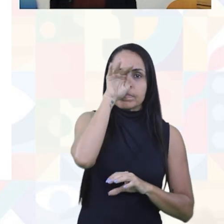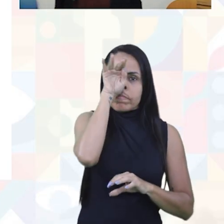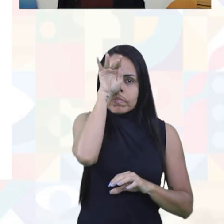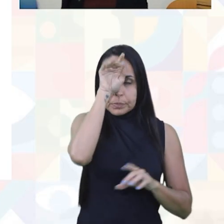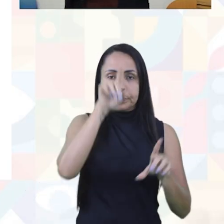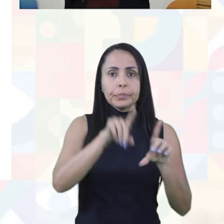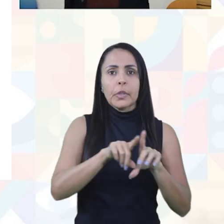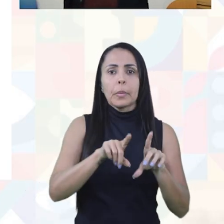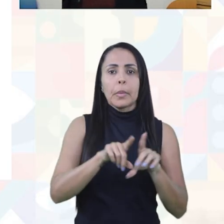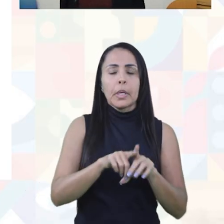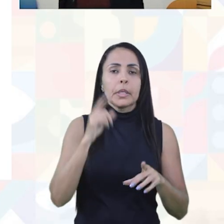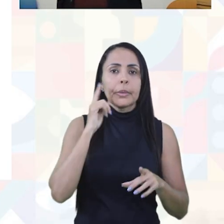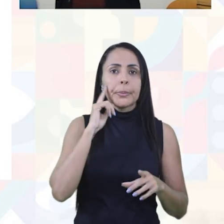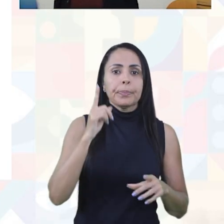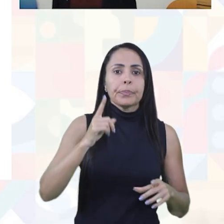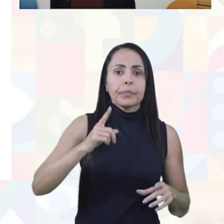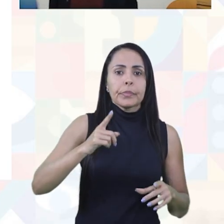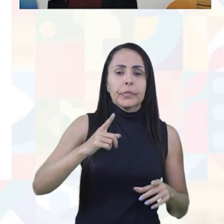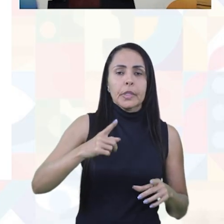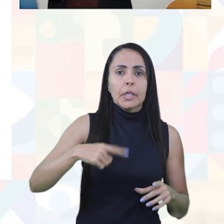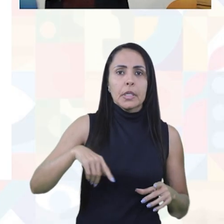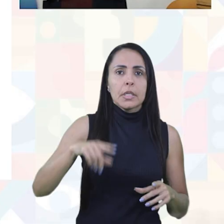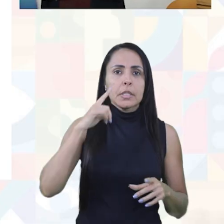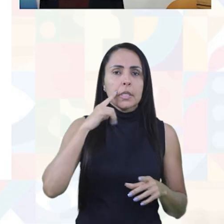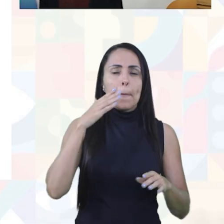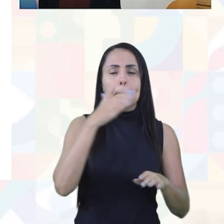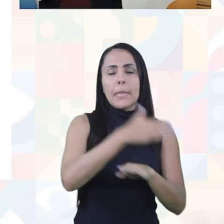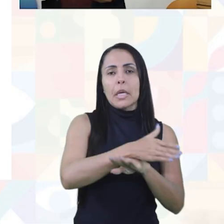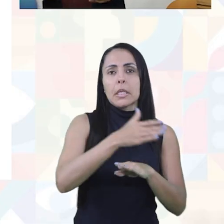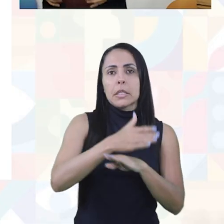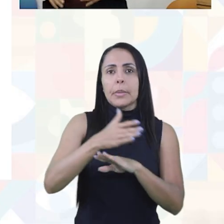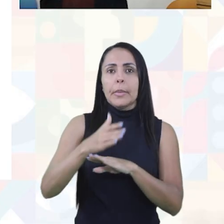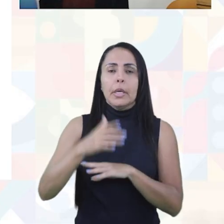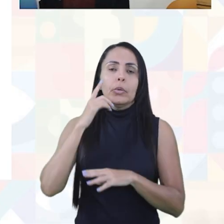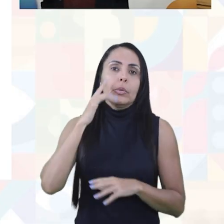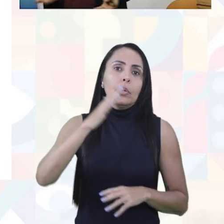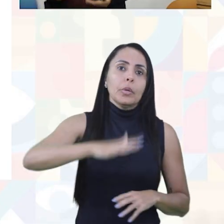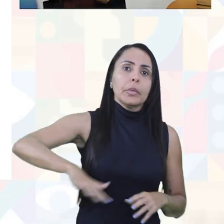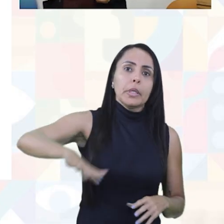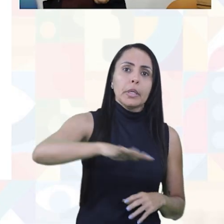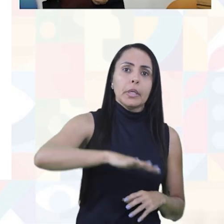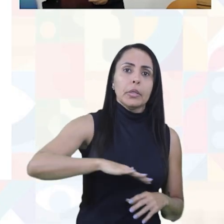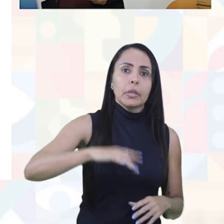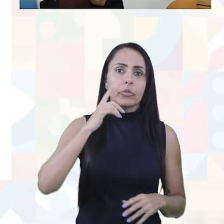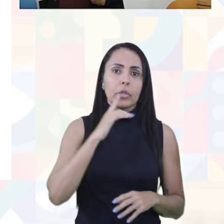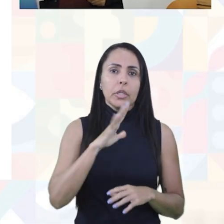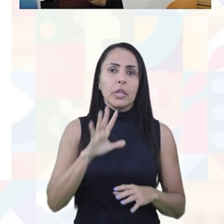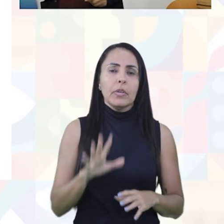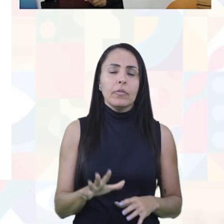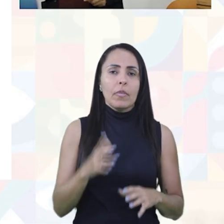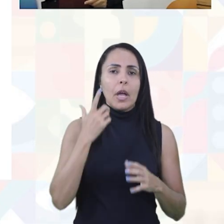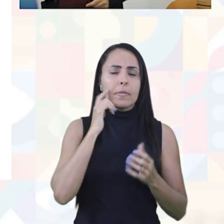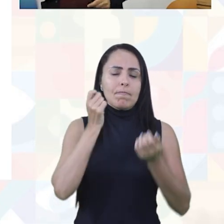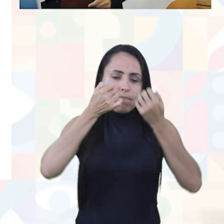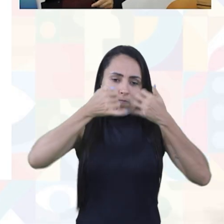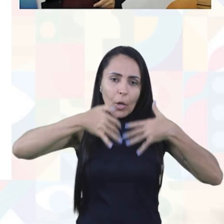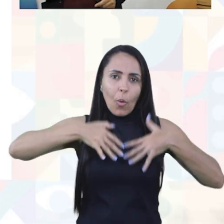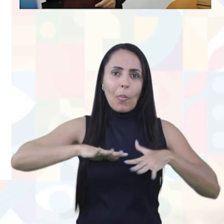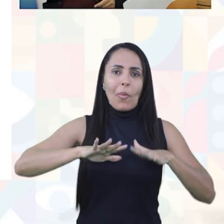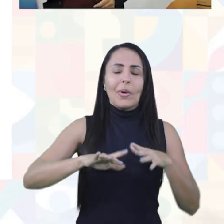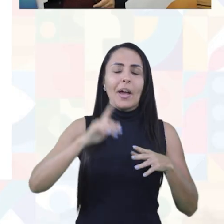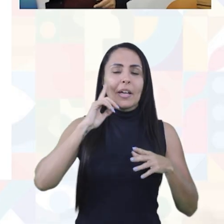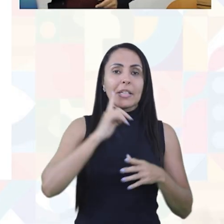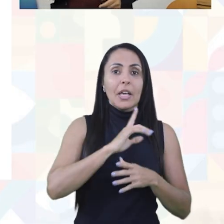também aquela pertencimento, não é, do ambiente, porque aí a gente vai incorporar e a gente evita que